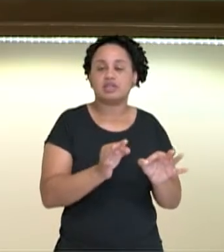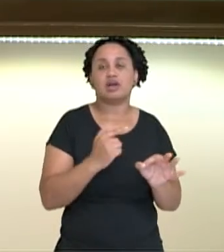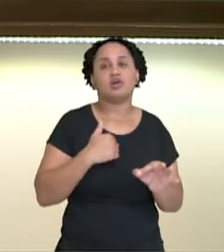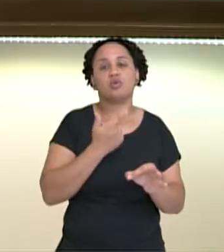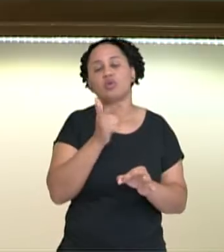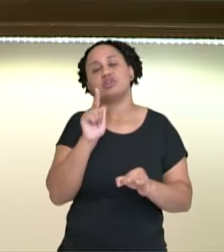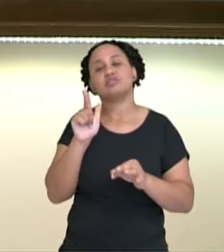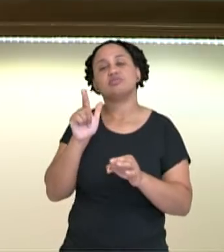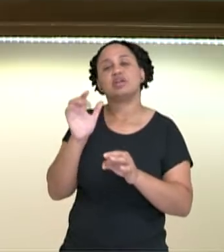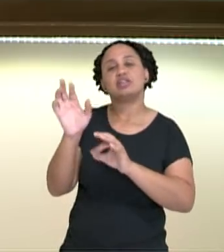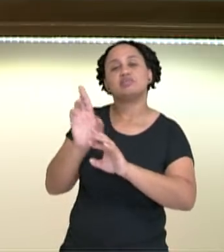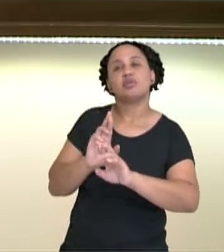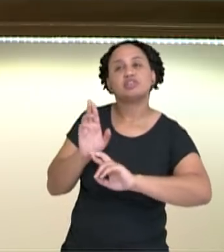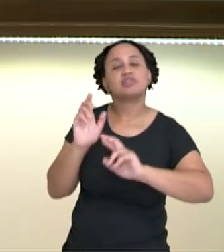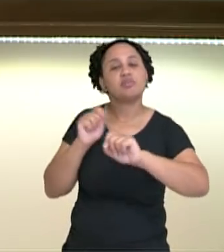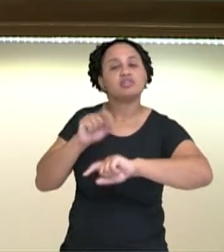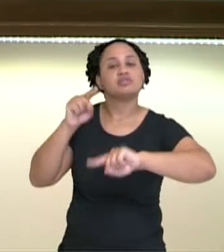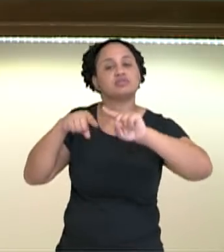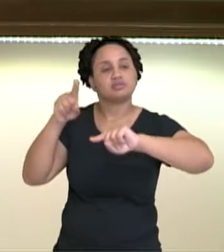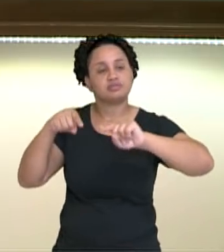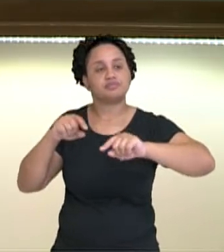generalizada. Tá ótimo?